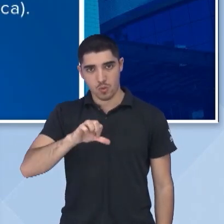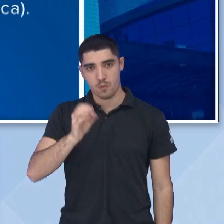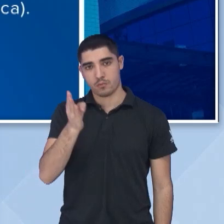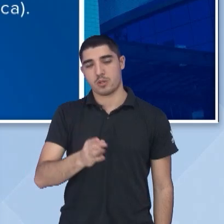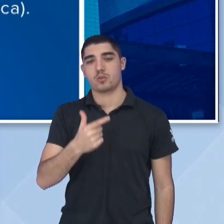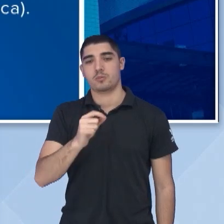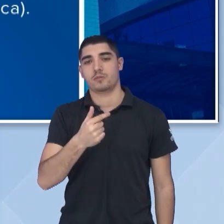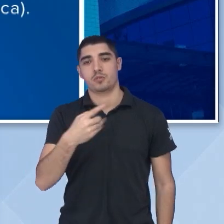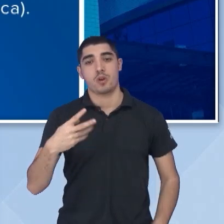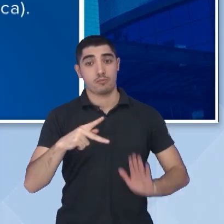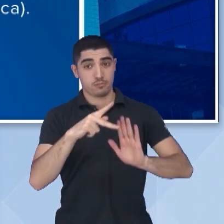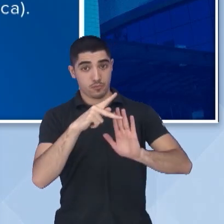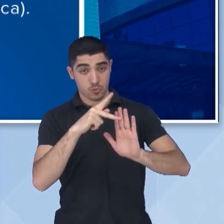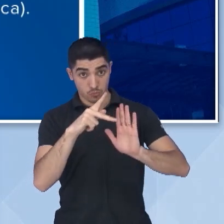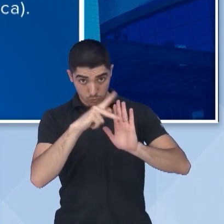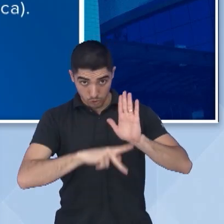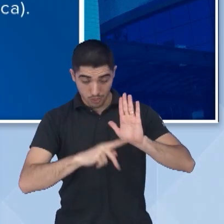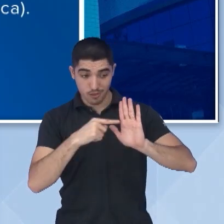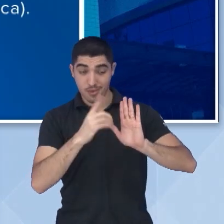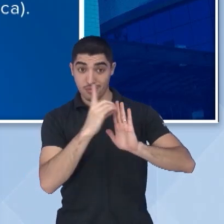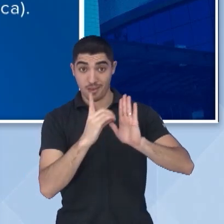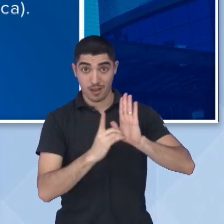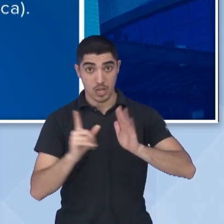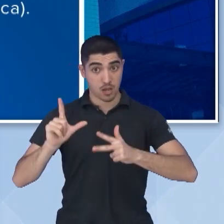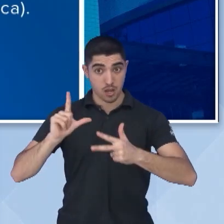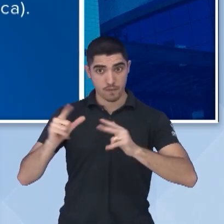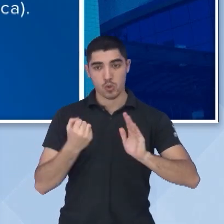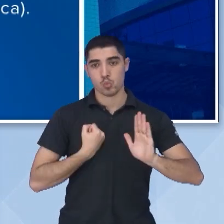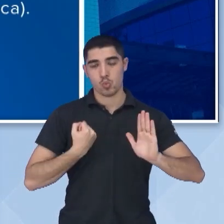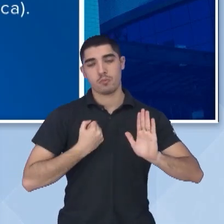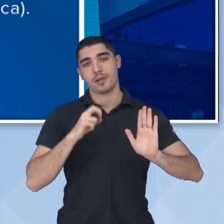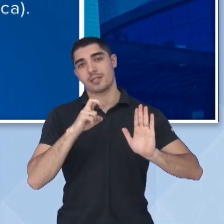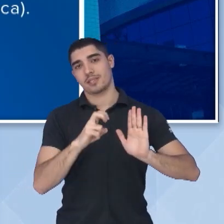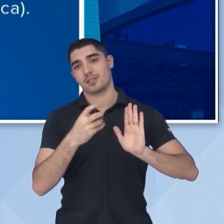14649/2024, projeto de decreto legislativo número